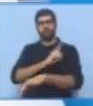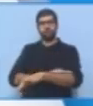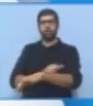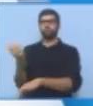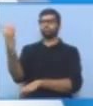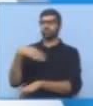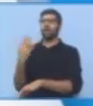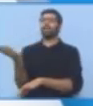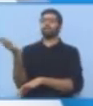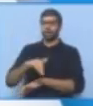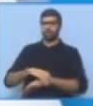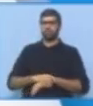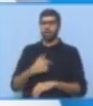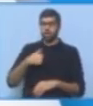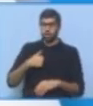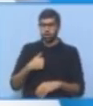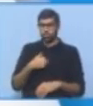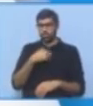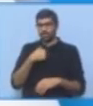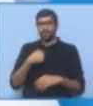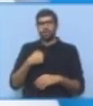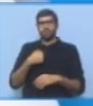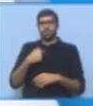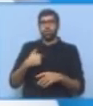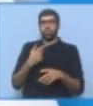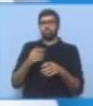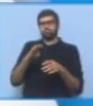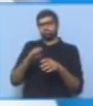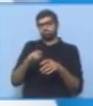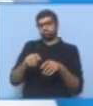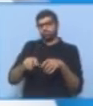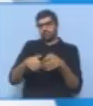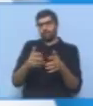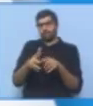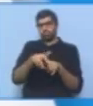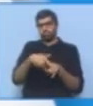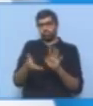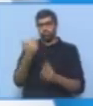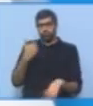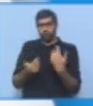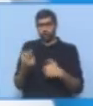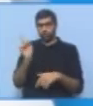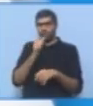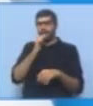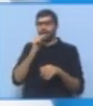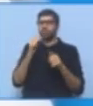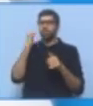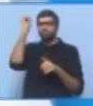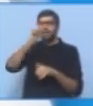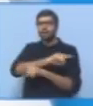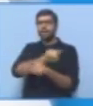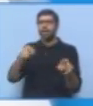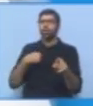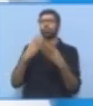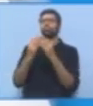eu, do qual não sou digno de desatar as correias das sandálias. Ele batizar-vos-á com o Espírito Santo e com o